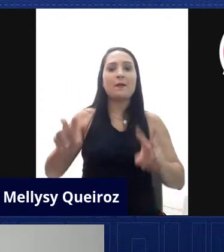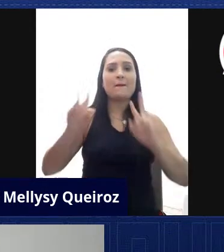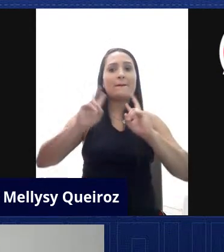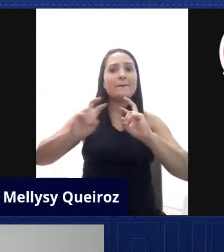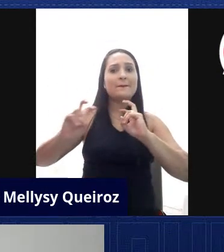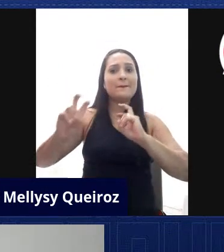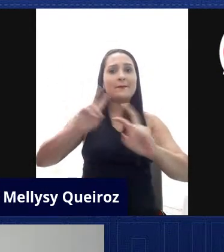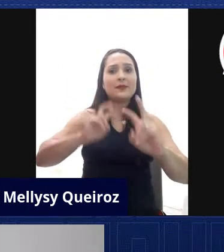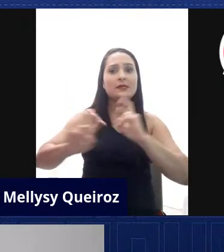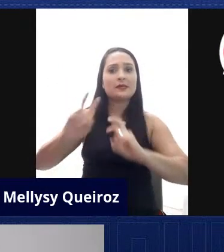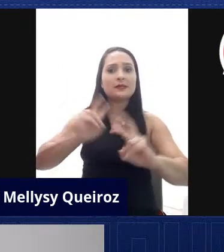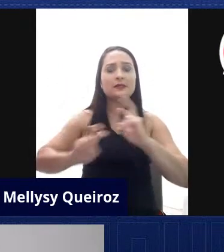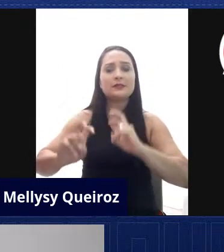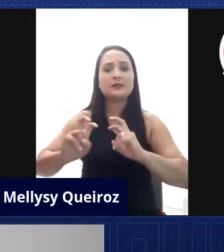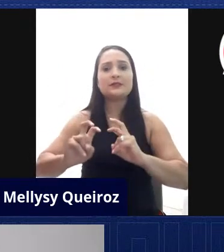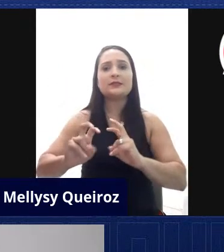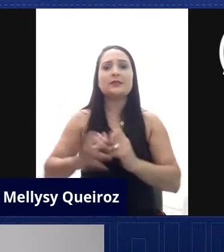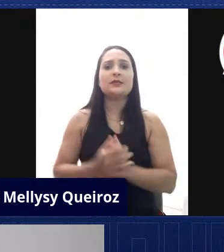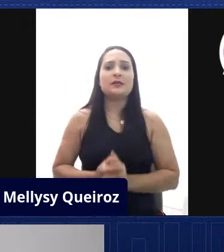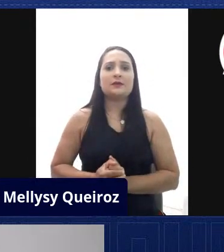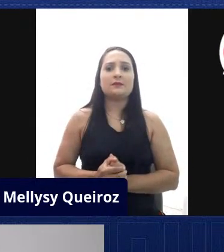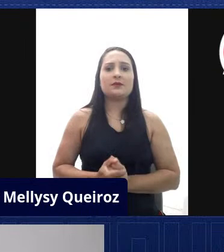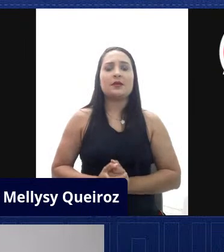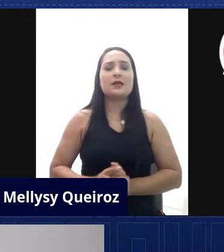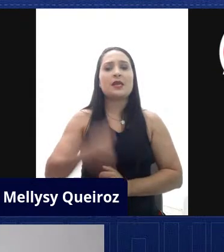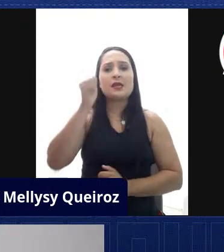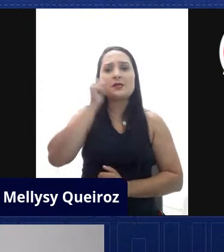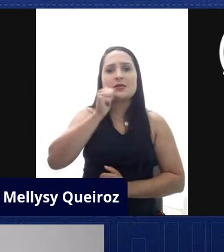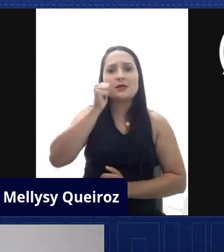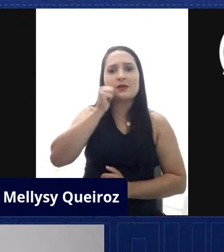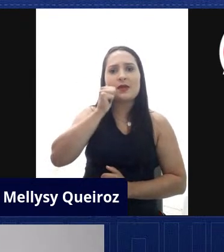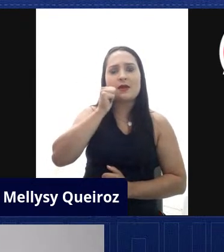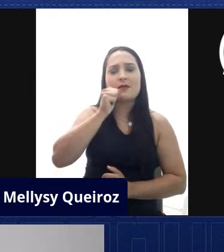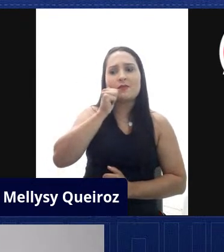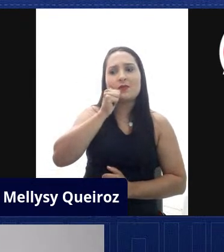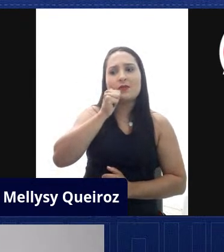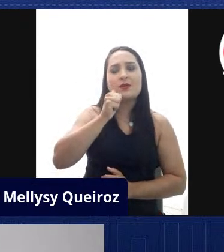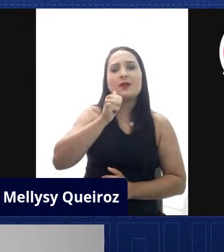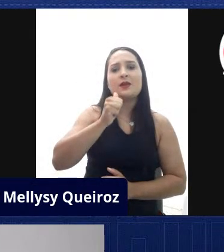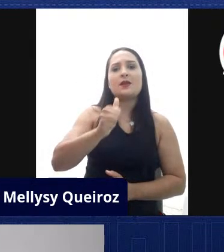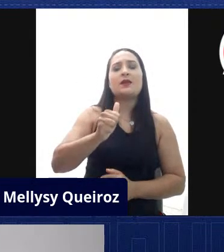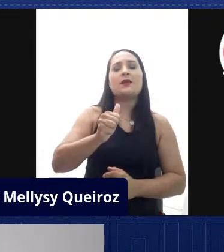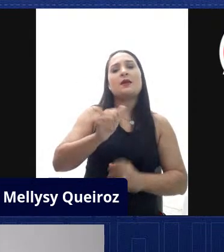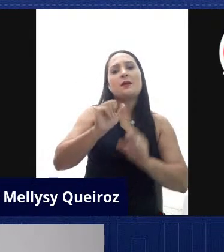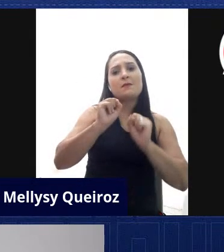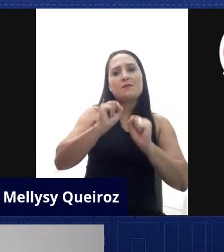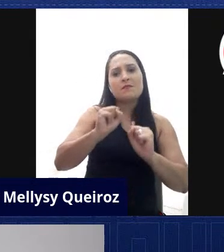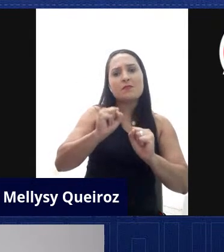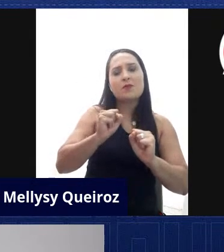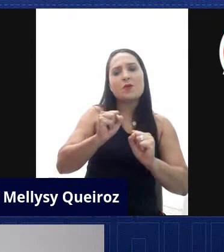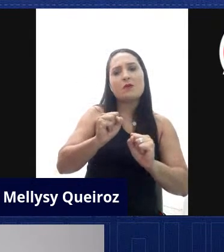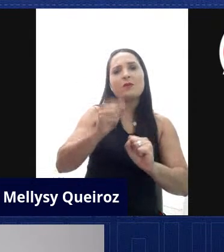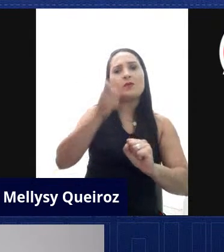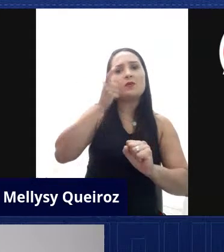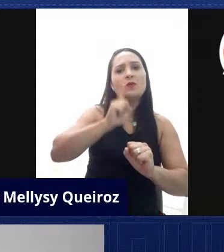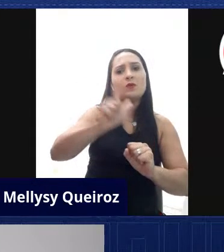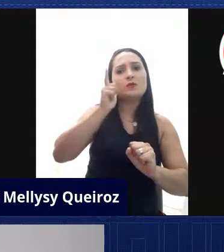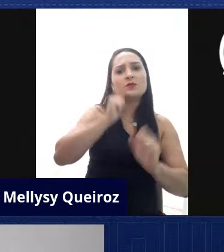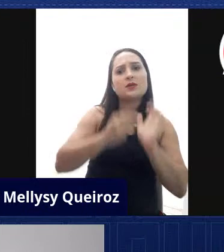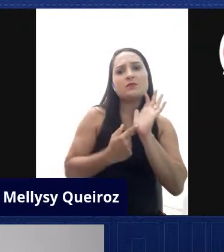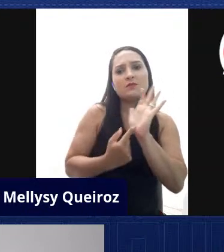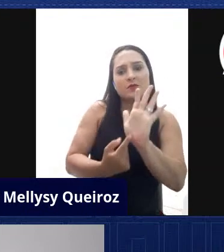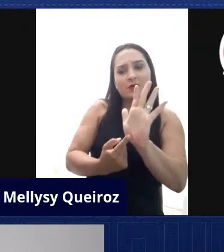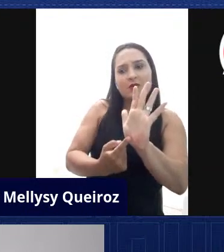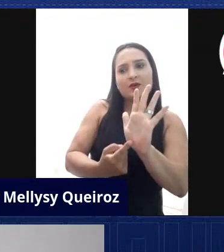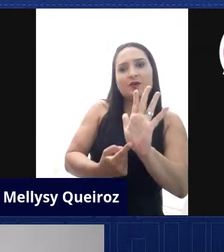é sufocada, que ela seja ouvida, que o nosso grito, ele seja um grito que ecoe e que as pessoas parem